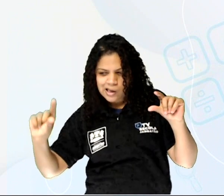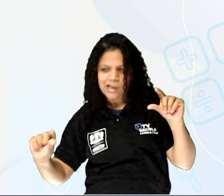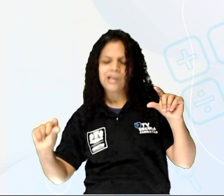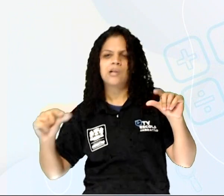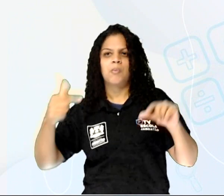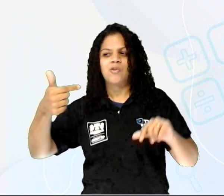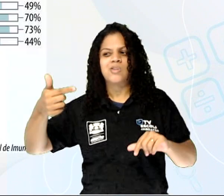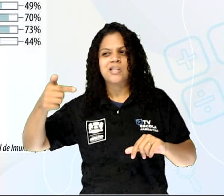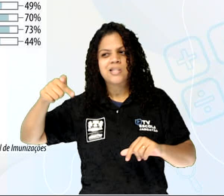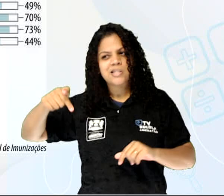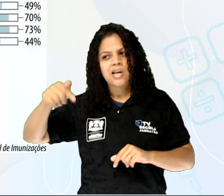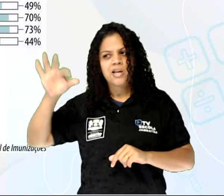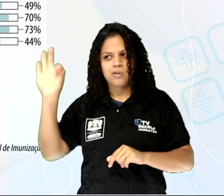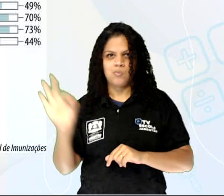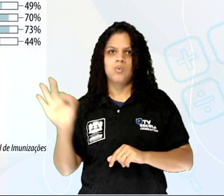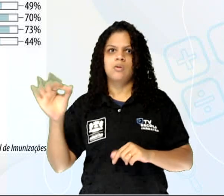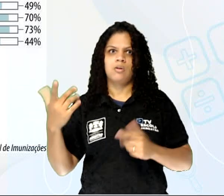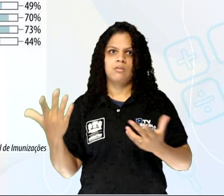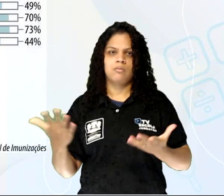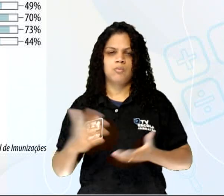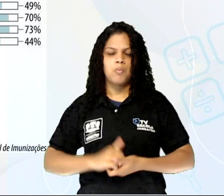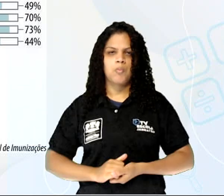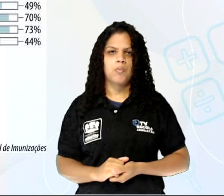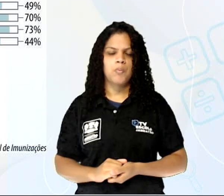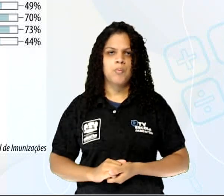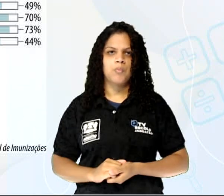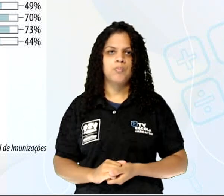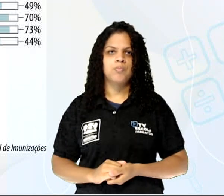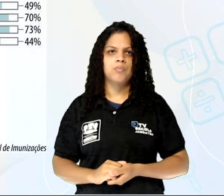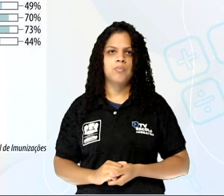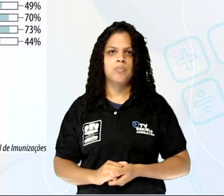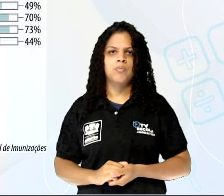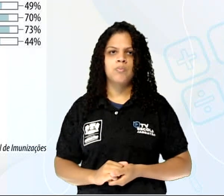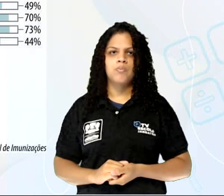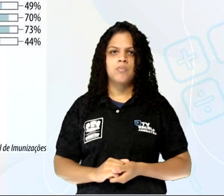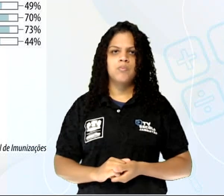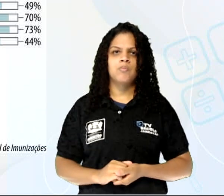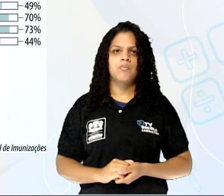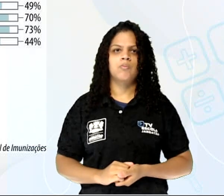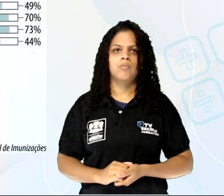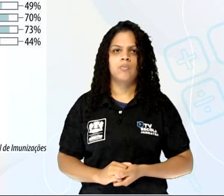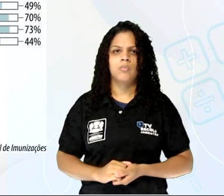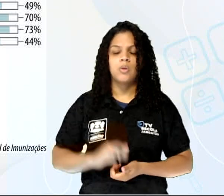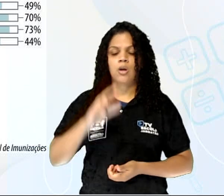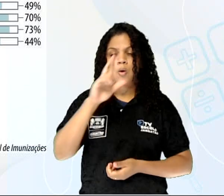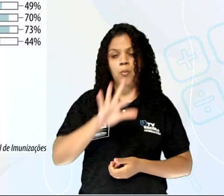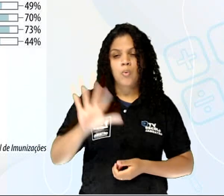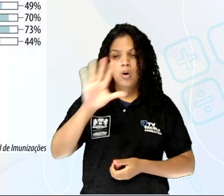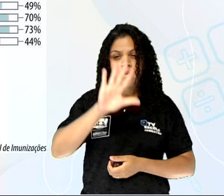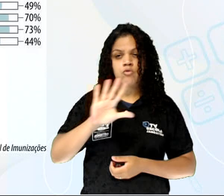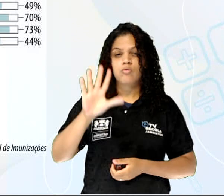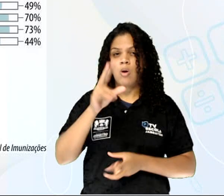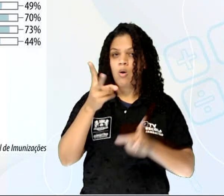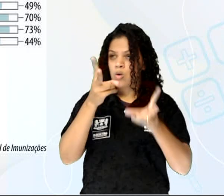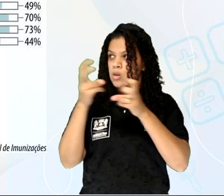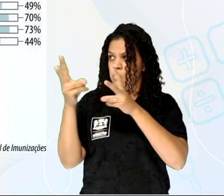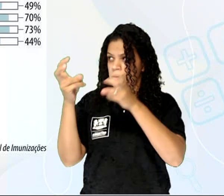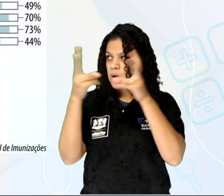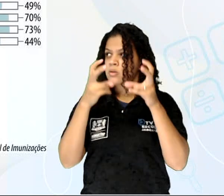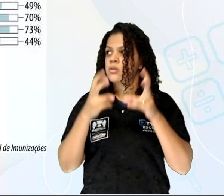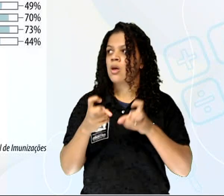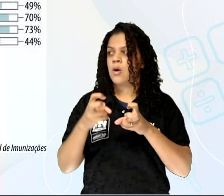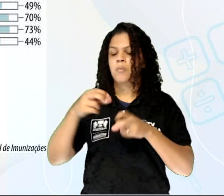né? Uma queda drástica. Cobertura vacinal por região, a gente vai pegar aqui a região Nordeste, que é a